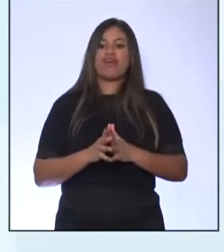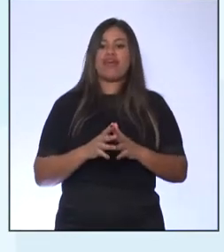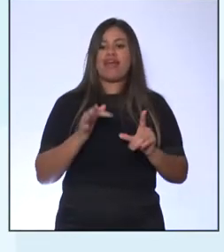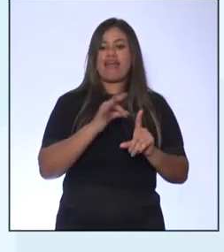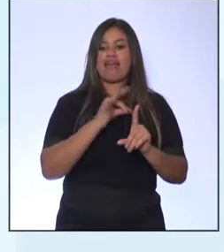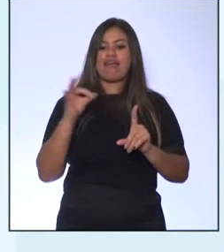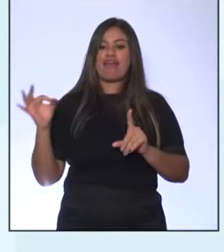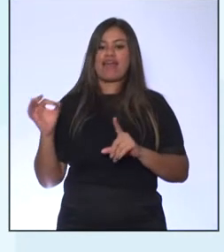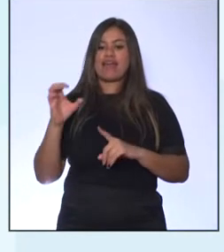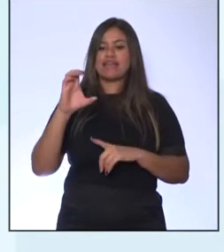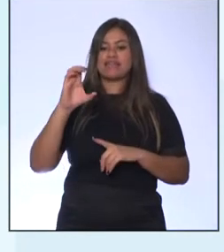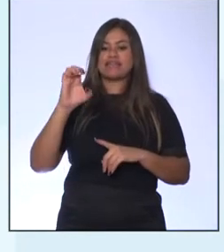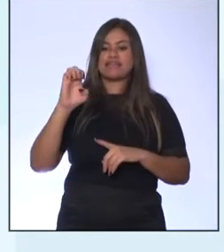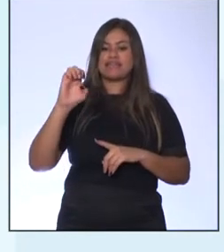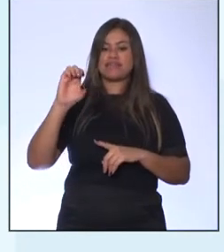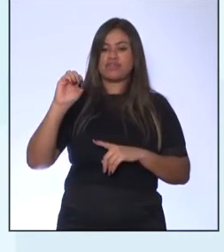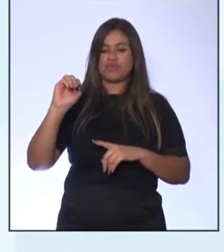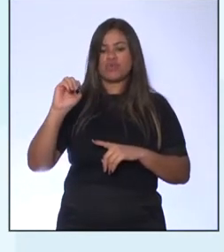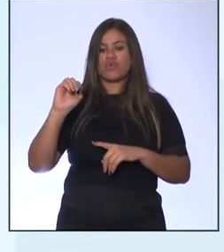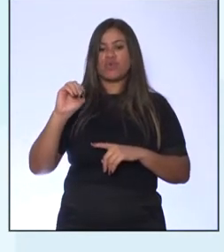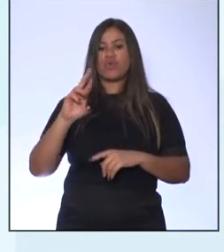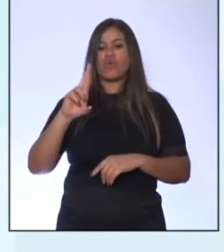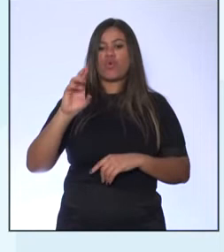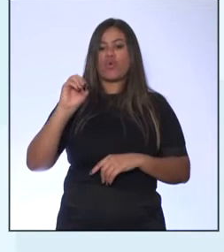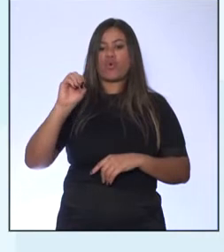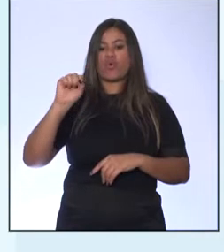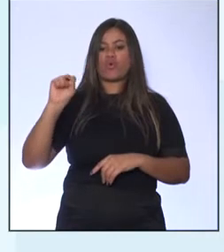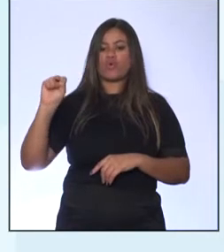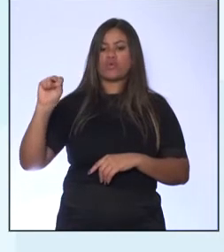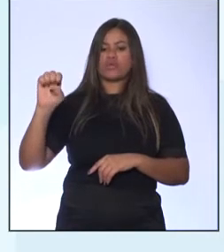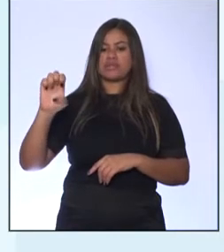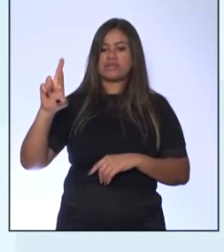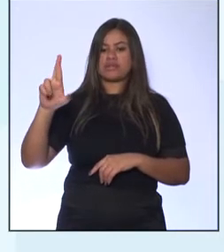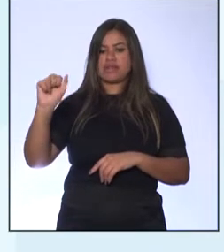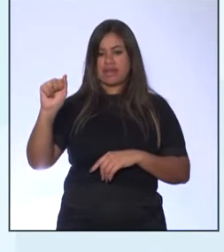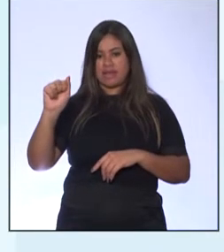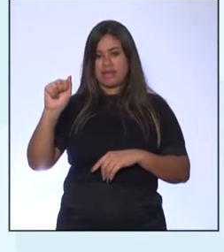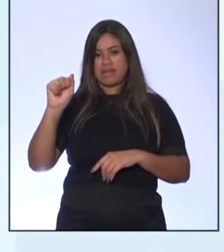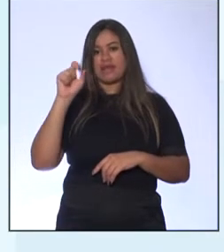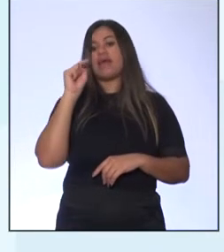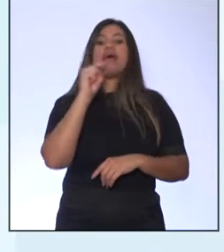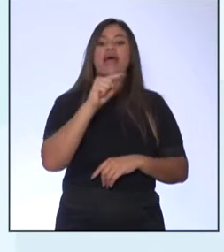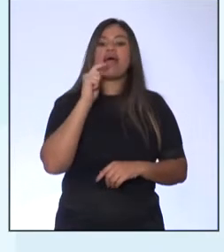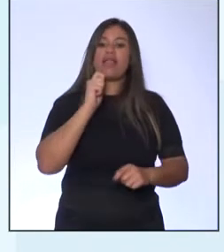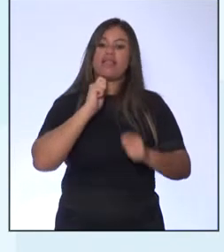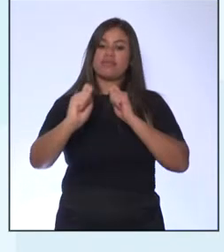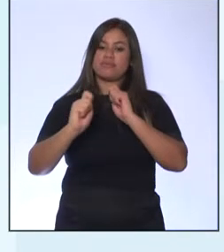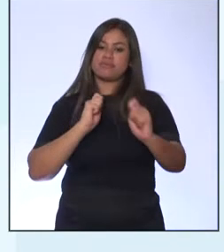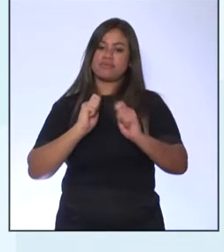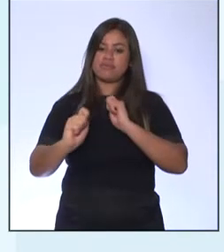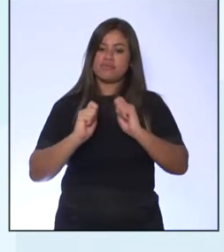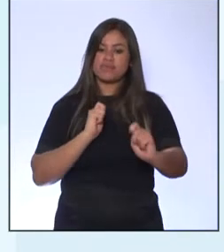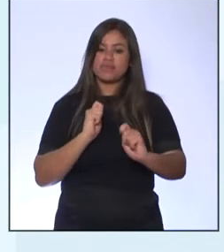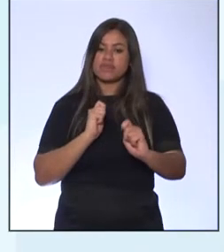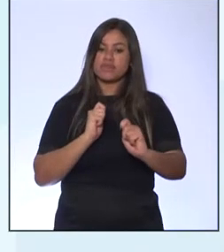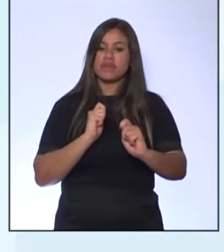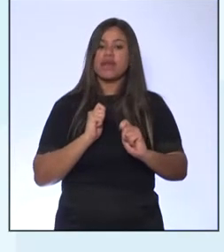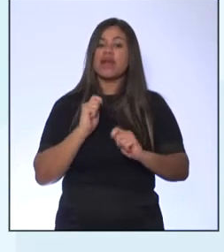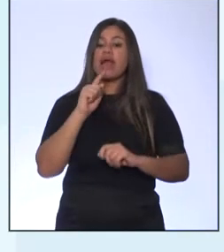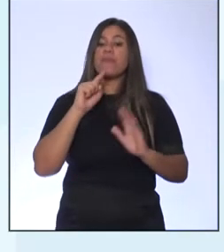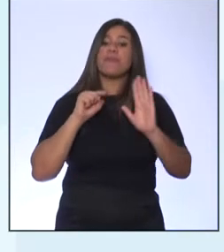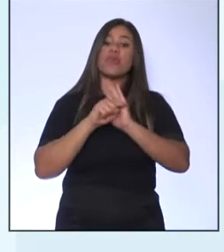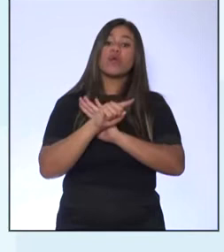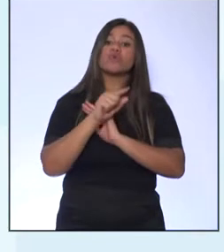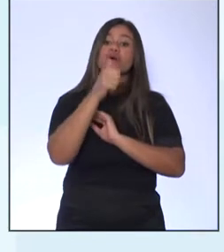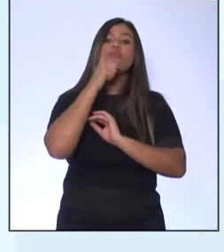CEO da Coursera, não é? Ela fez uma entrevista à Jeff e perguntaram a